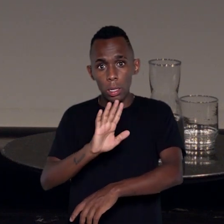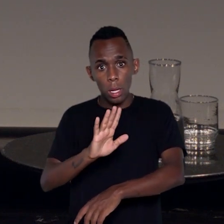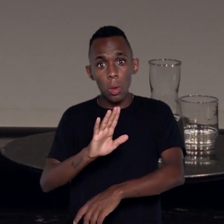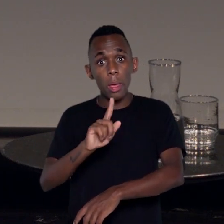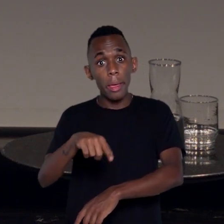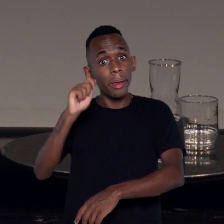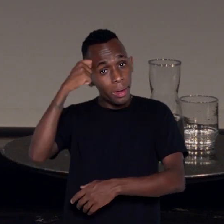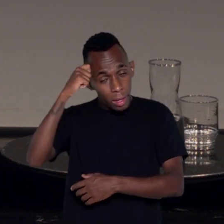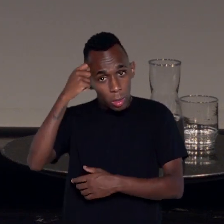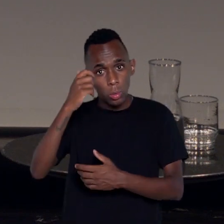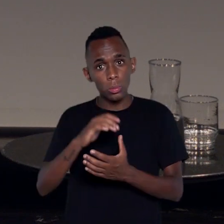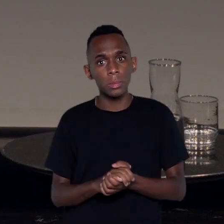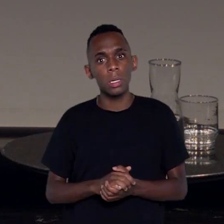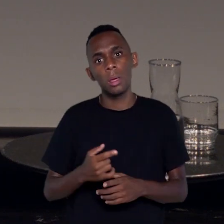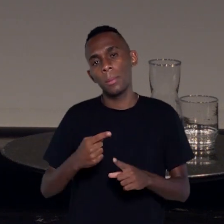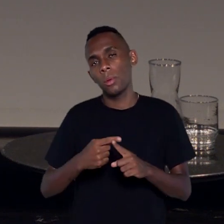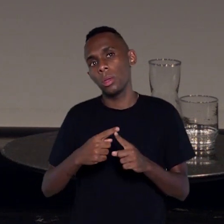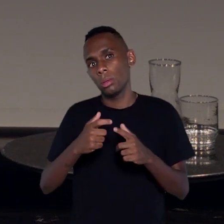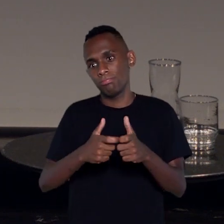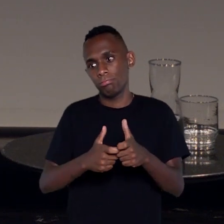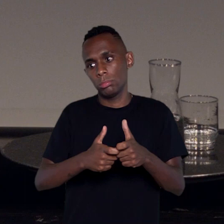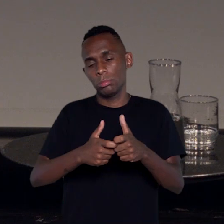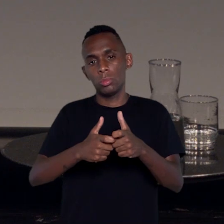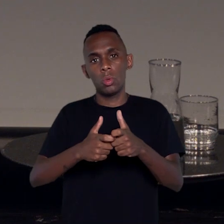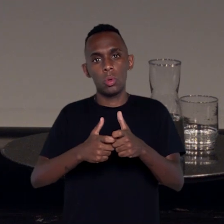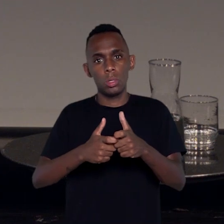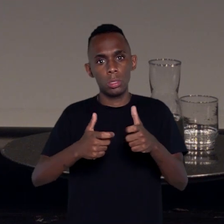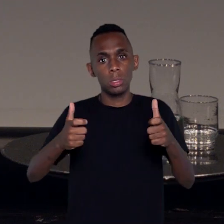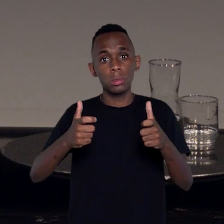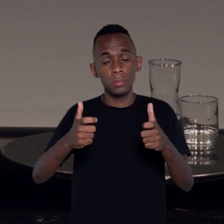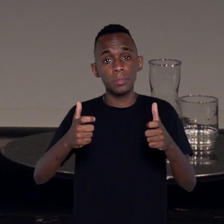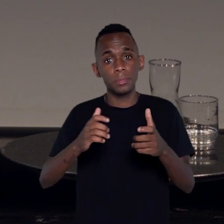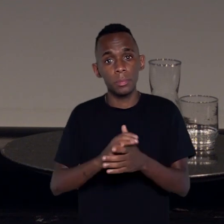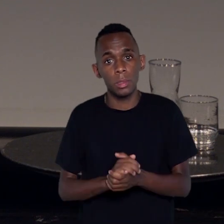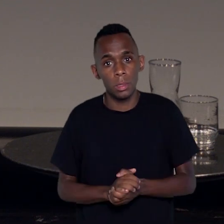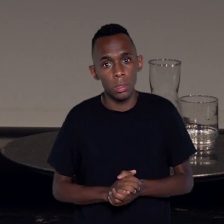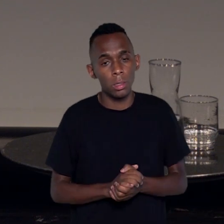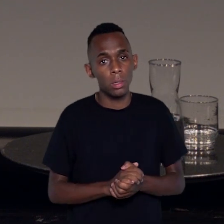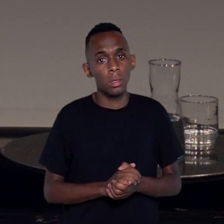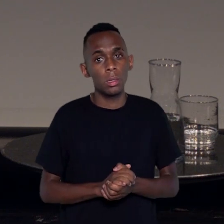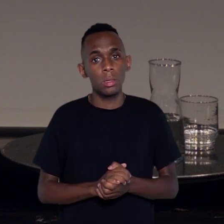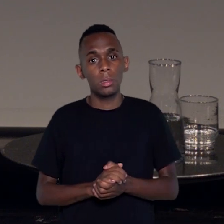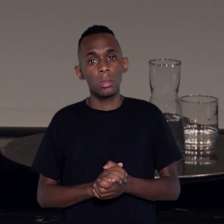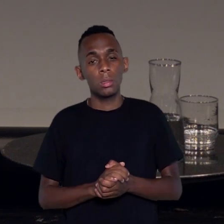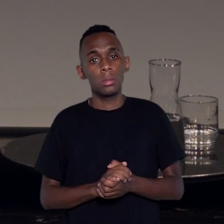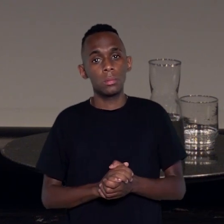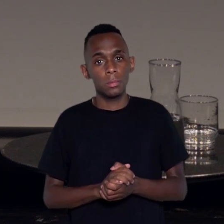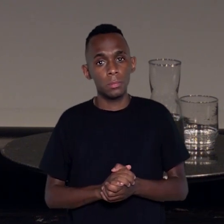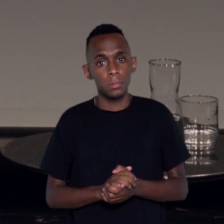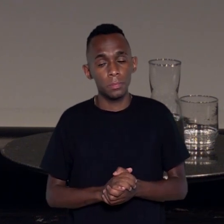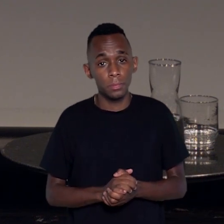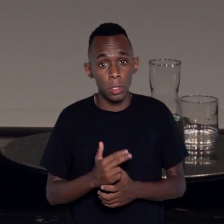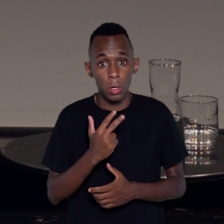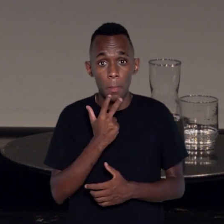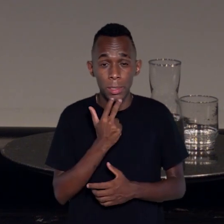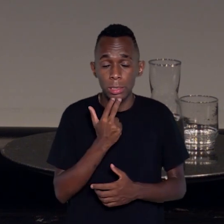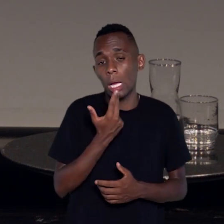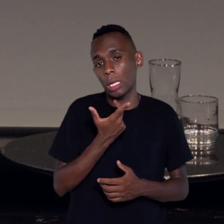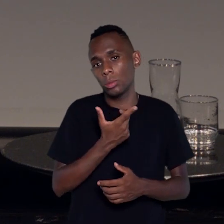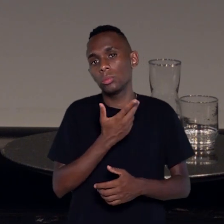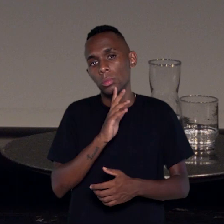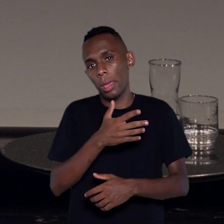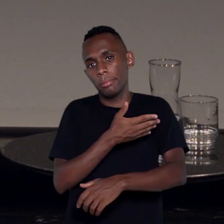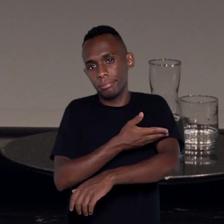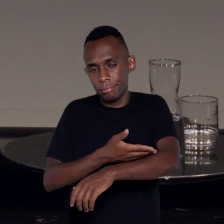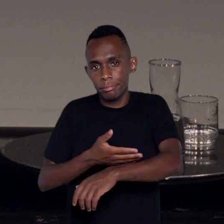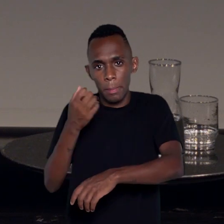que os grandes escritores, salvo um ou outro, Machado de Assis e tudo, que mesmo que Machado de Assis tenha essa coisa da